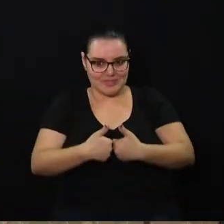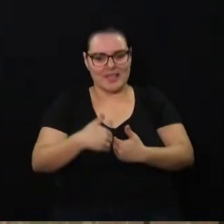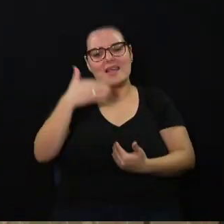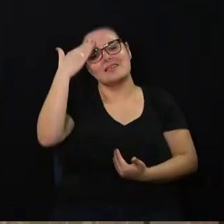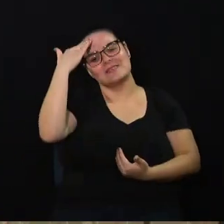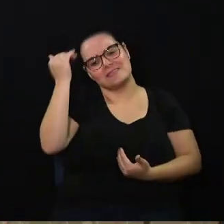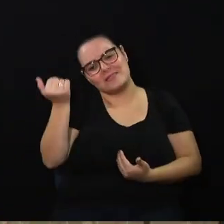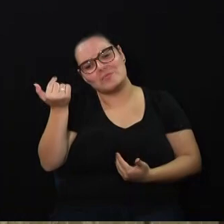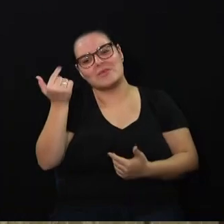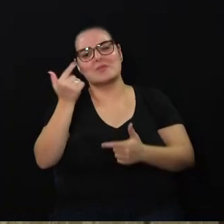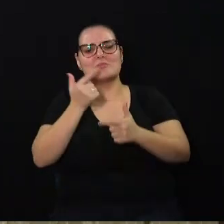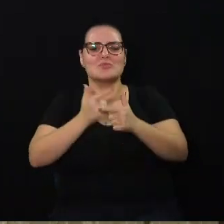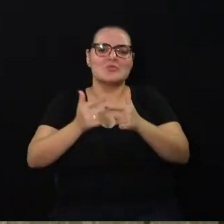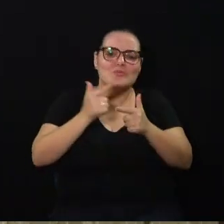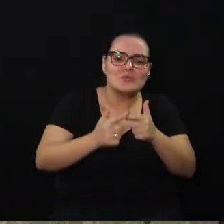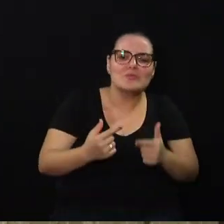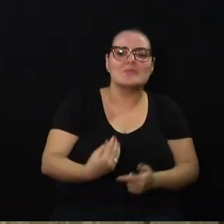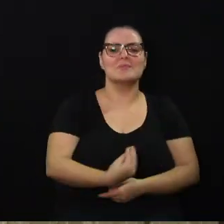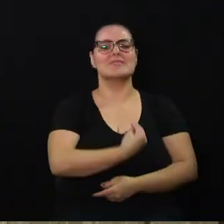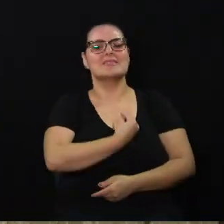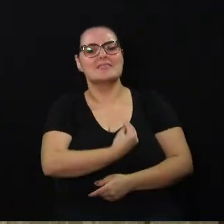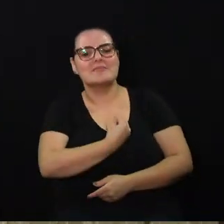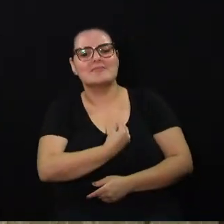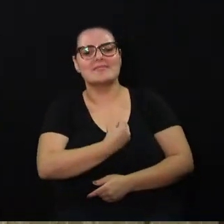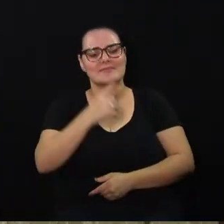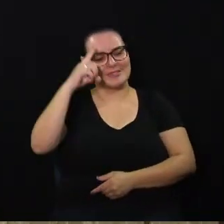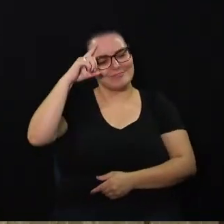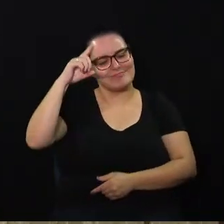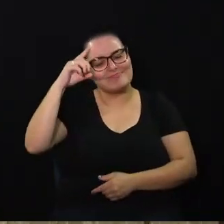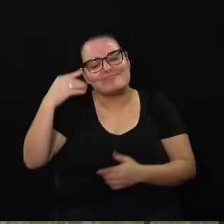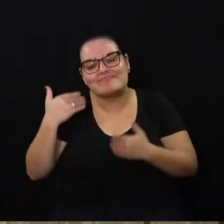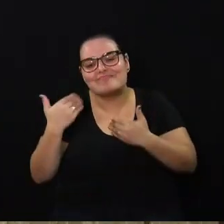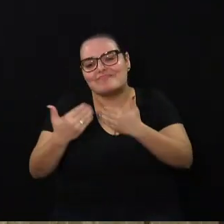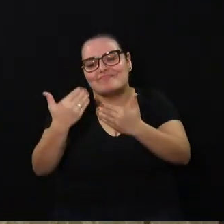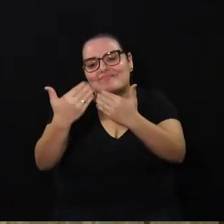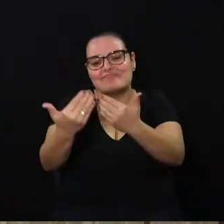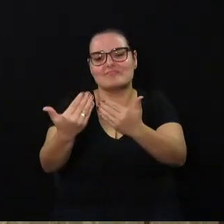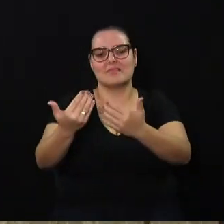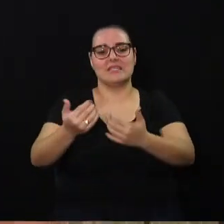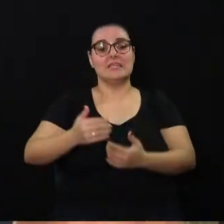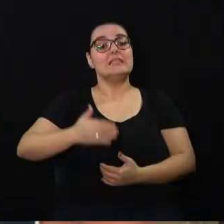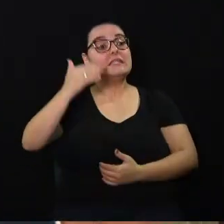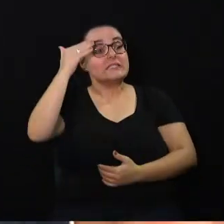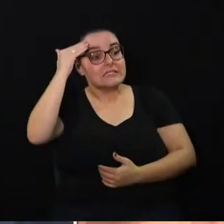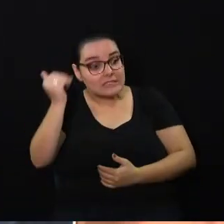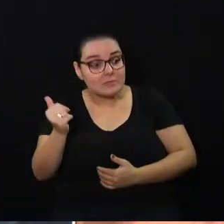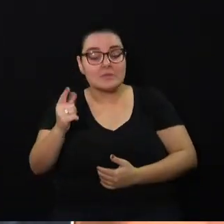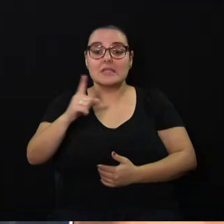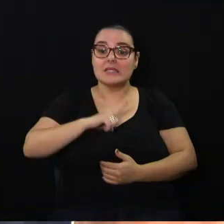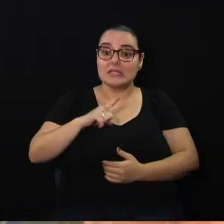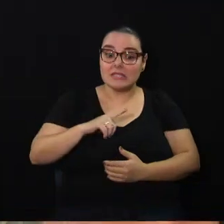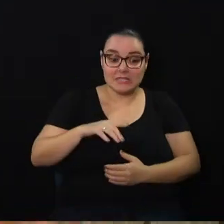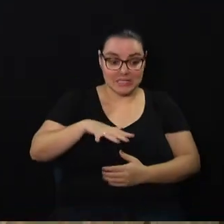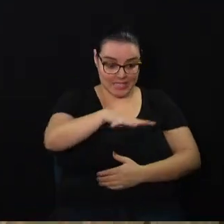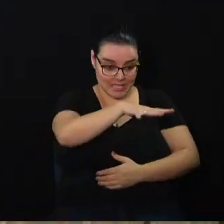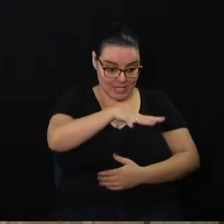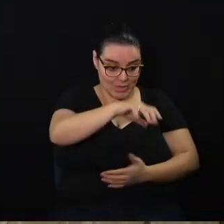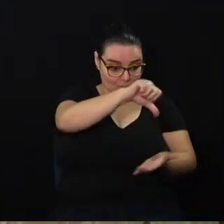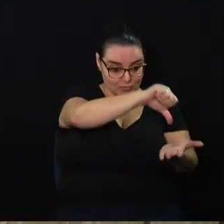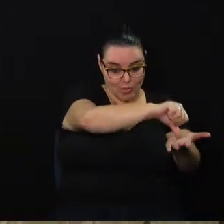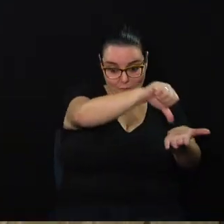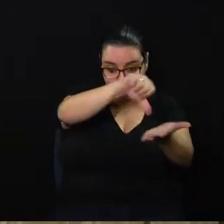que essas famílias que esses pais enfrentam e saber que existem entidades e programas